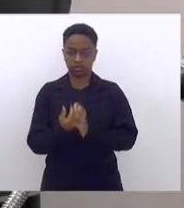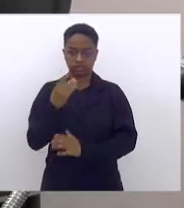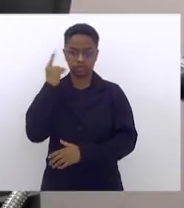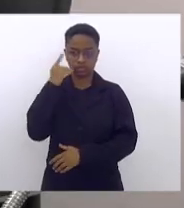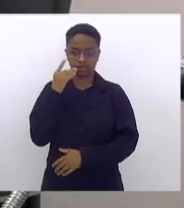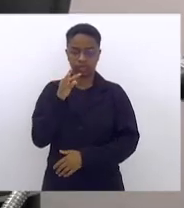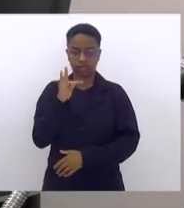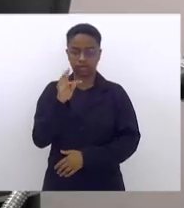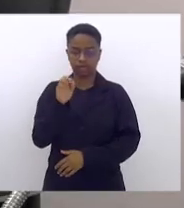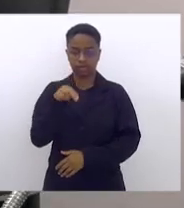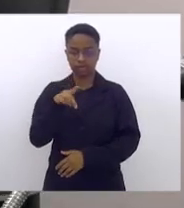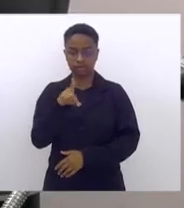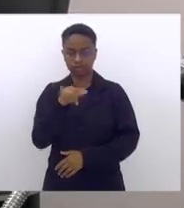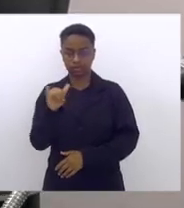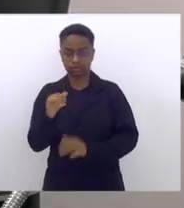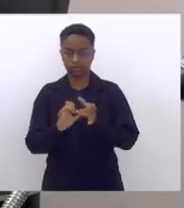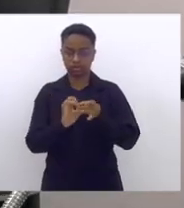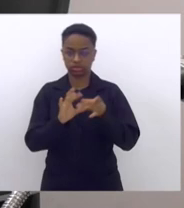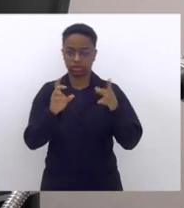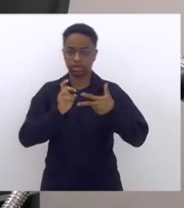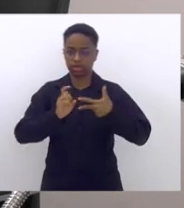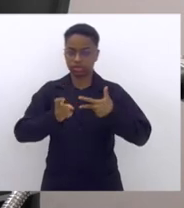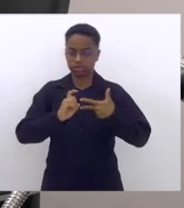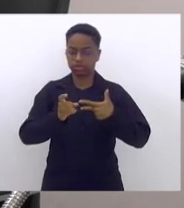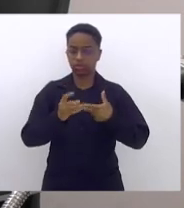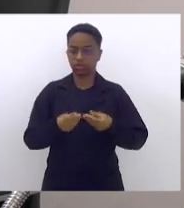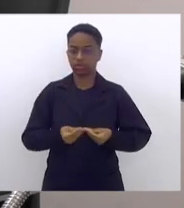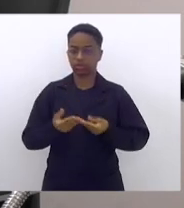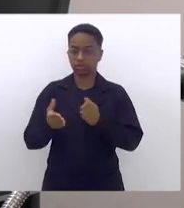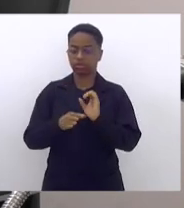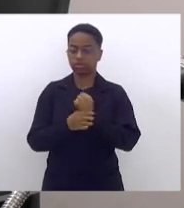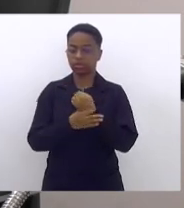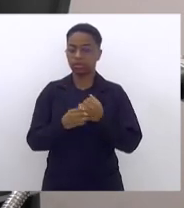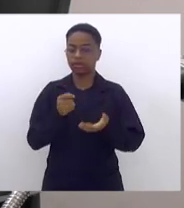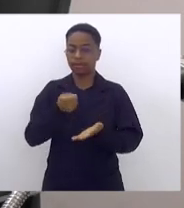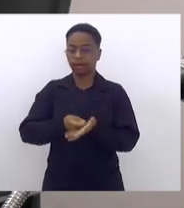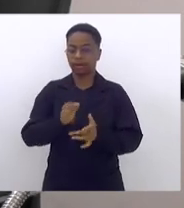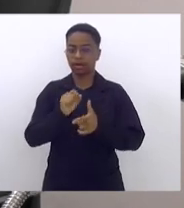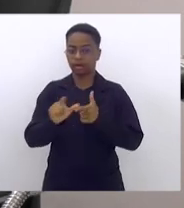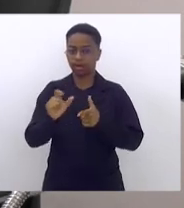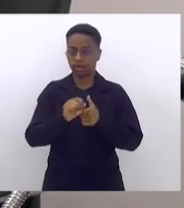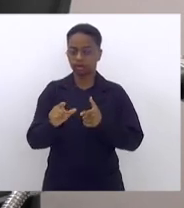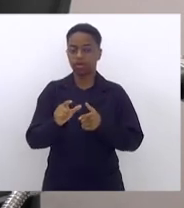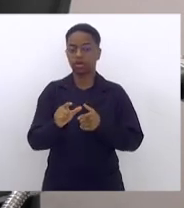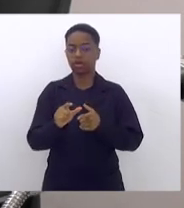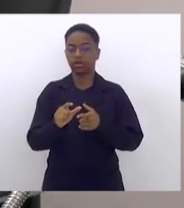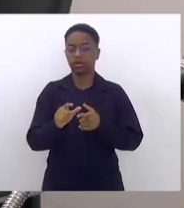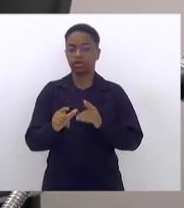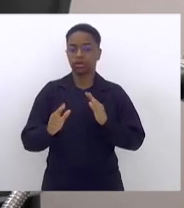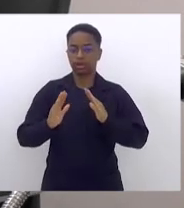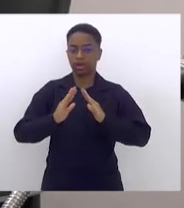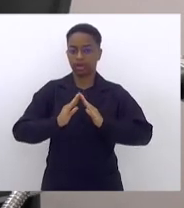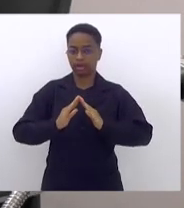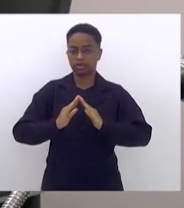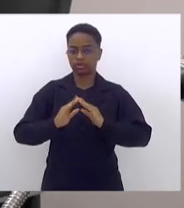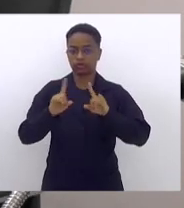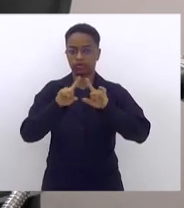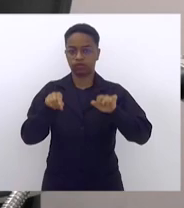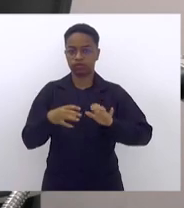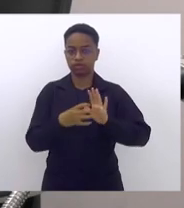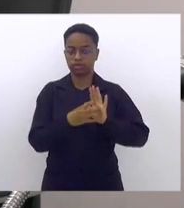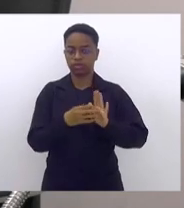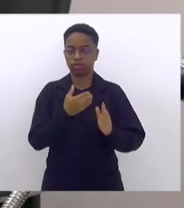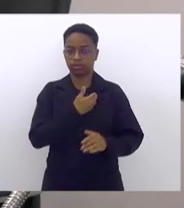Vieira, que autoriza o Poder Executivo a conceder garantia de pagamento de aluguel de imóvel residencial aos servidores